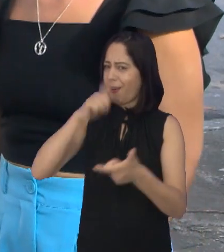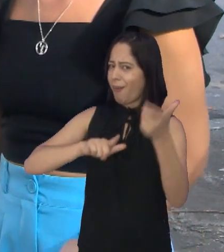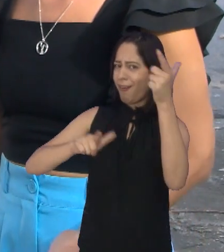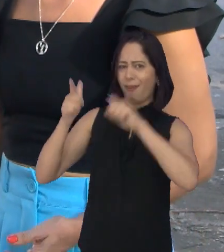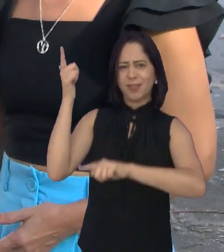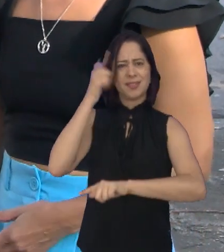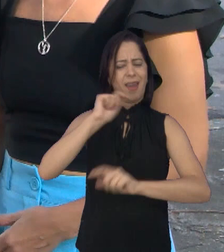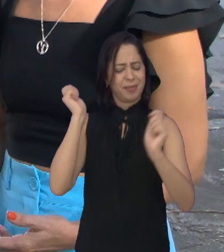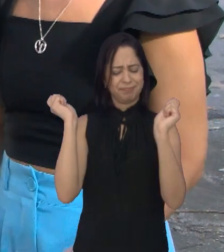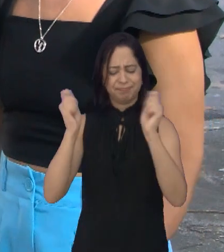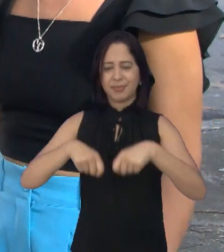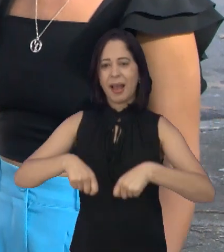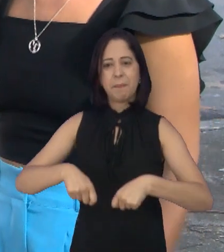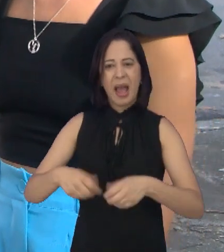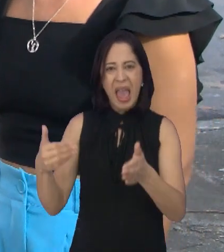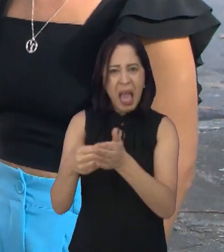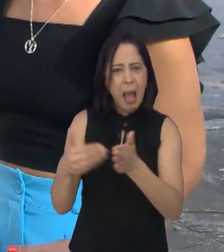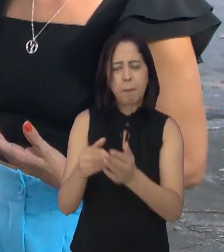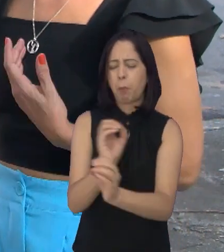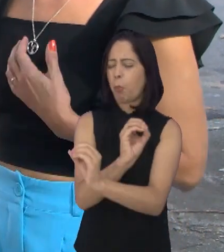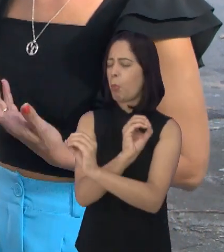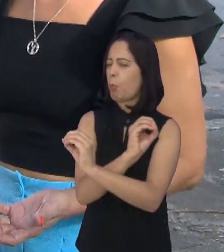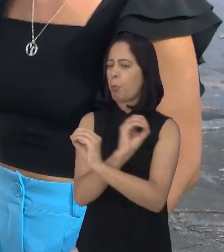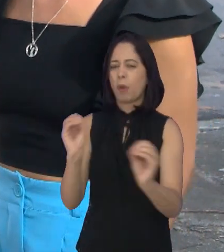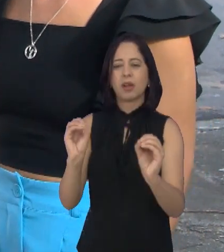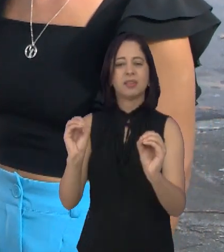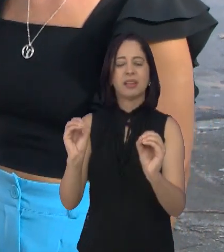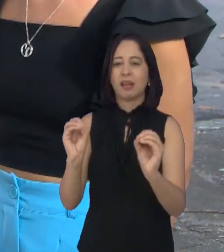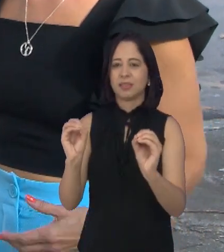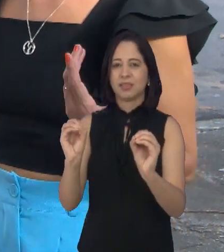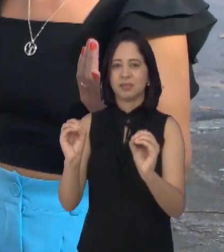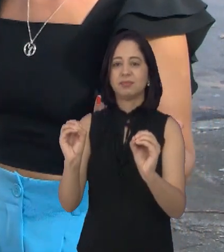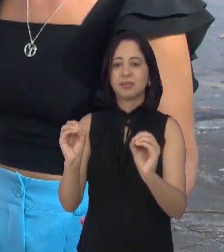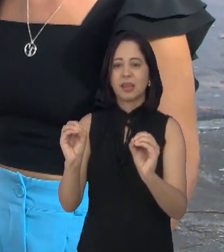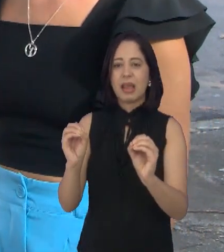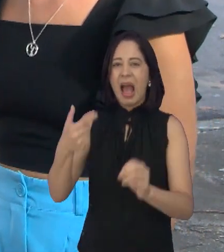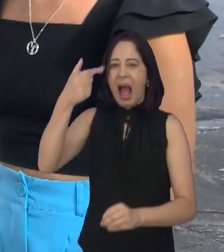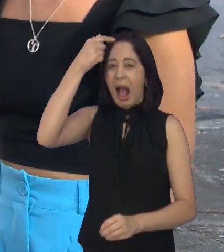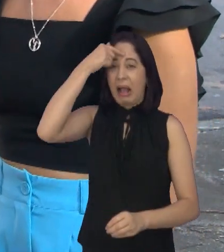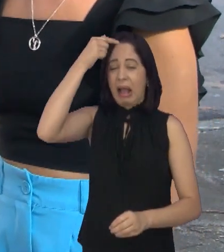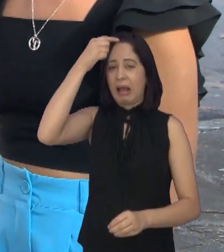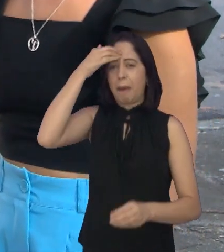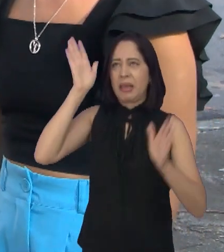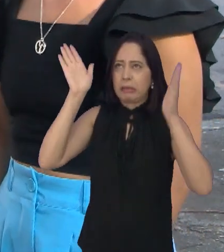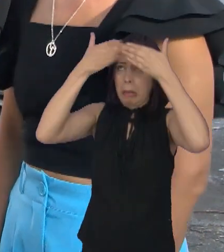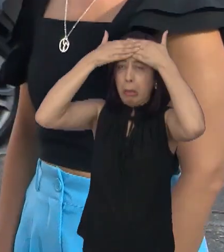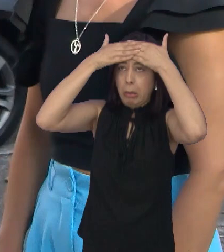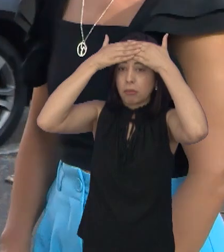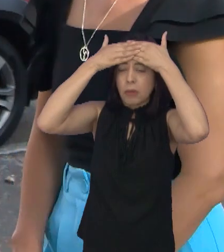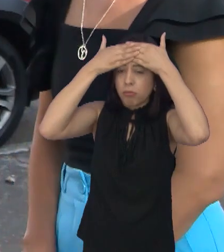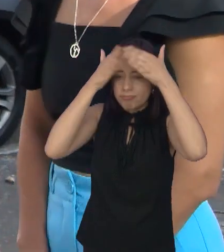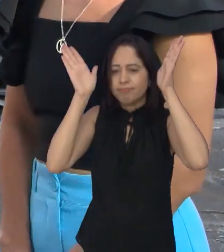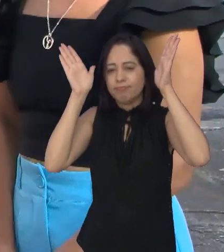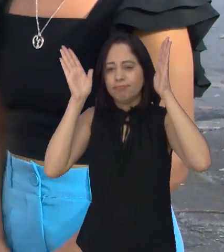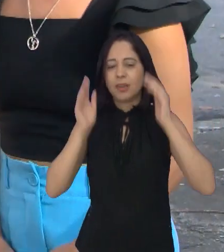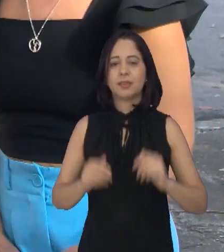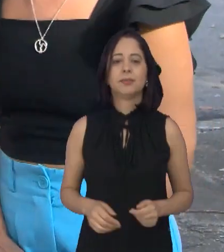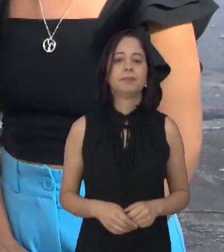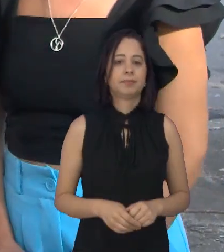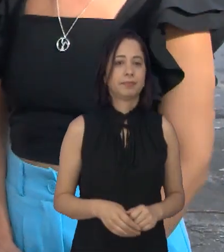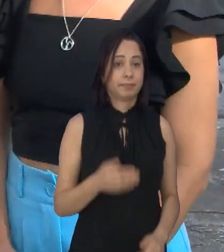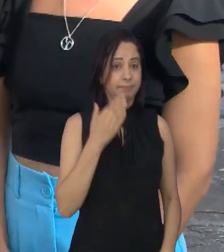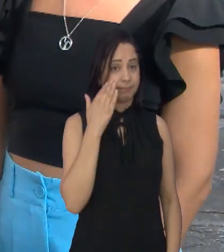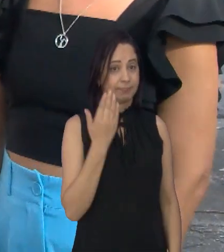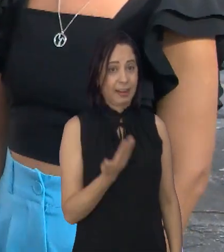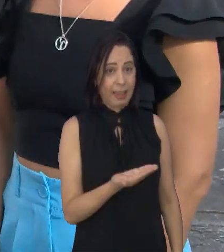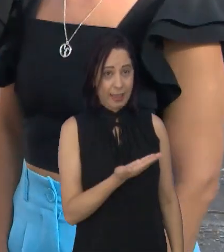consegue, né? Então não existe limitação, a limitação é dentro de você, na sua cabeça. Agora, Gi, no caso da